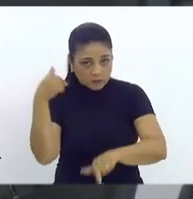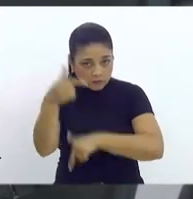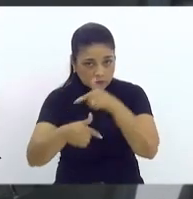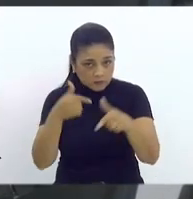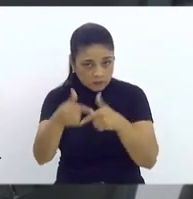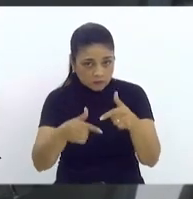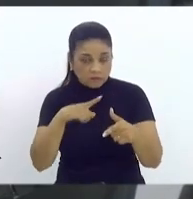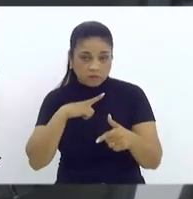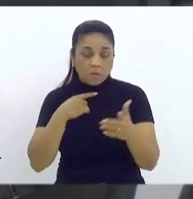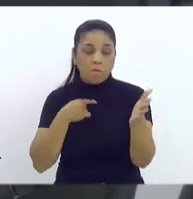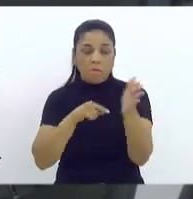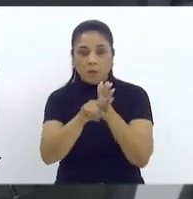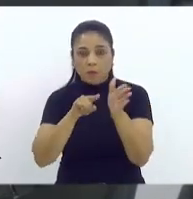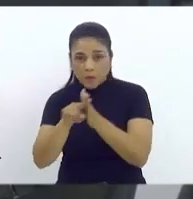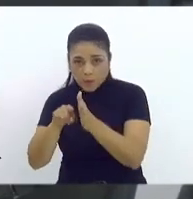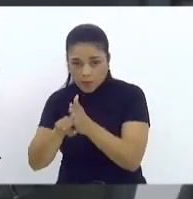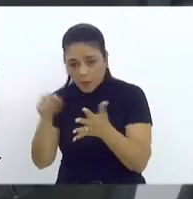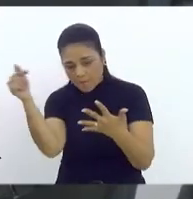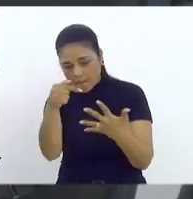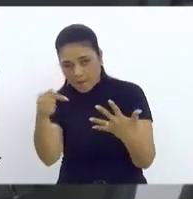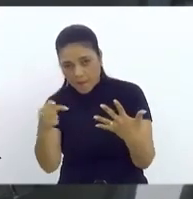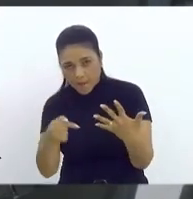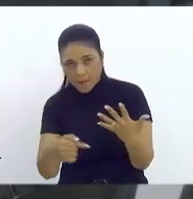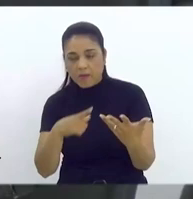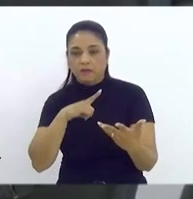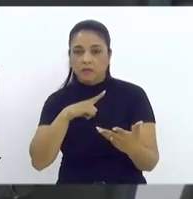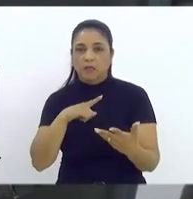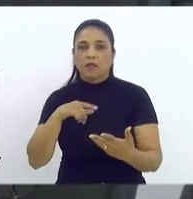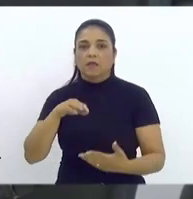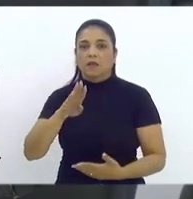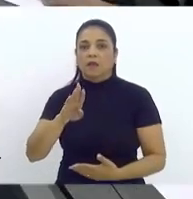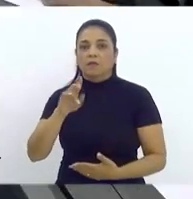Essas foram as perguntas do deputado Brazão.